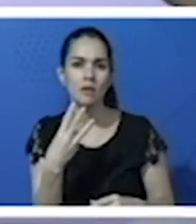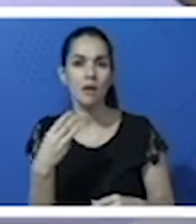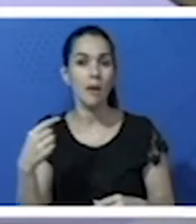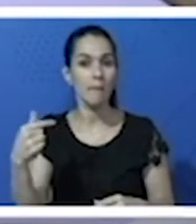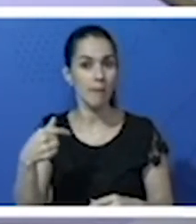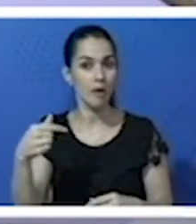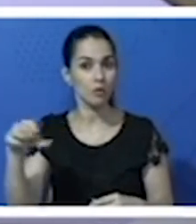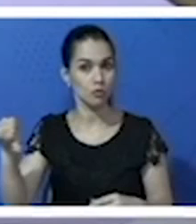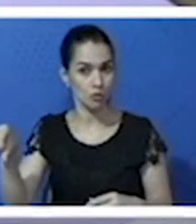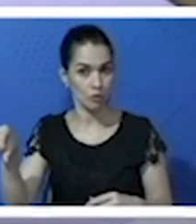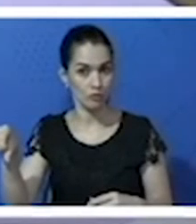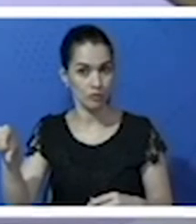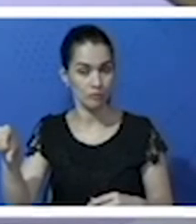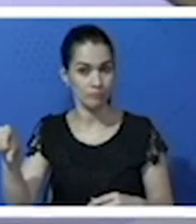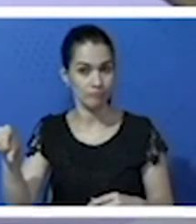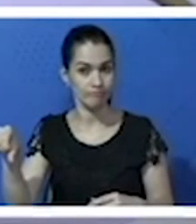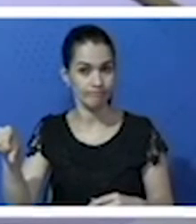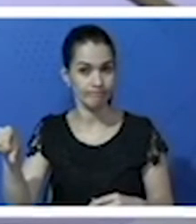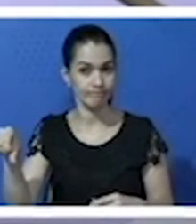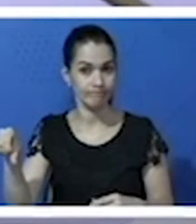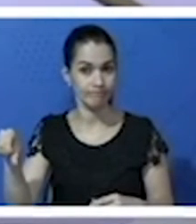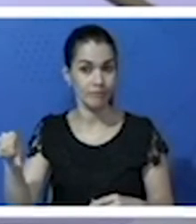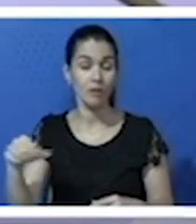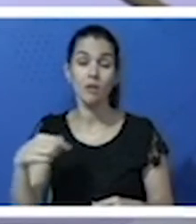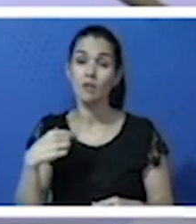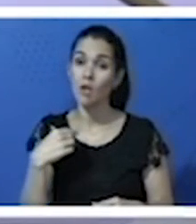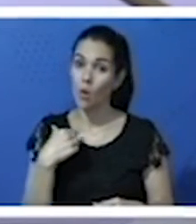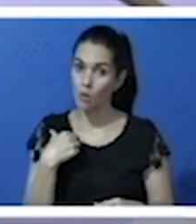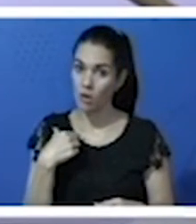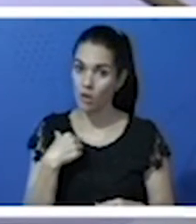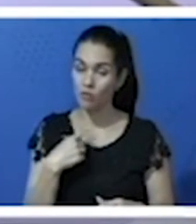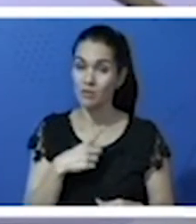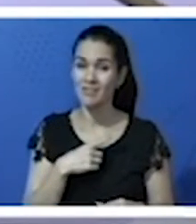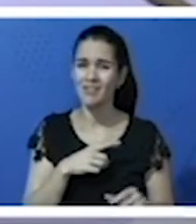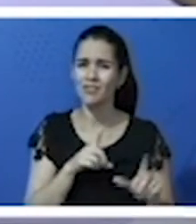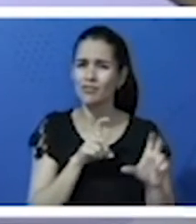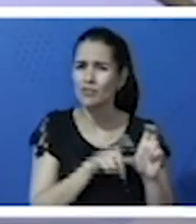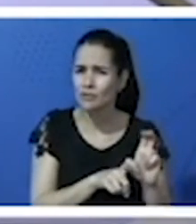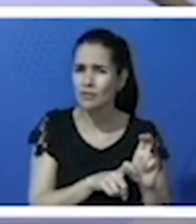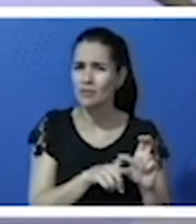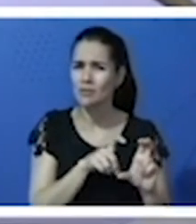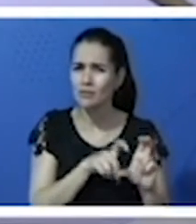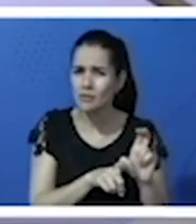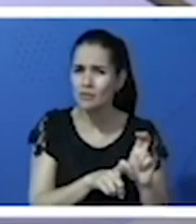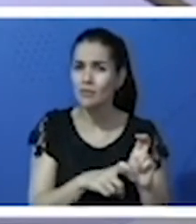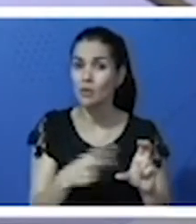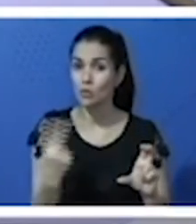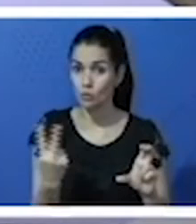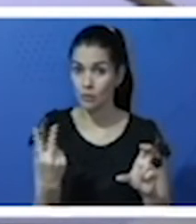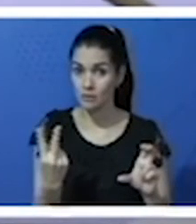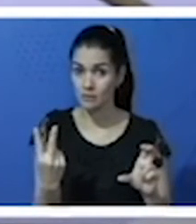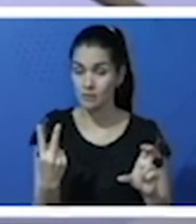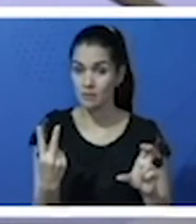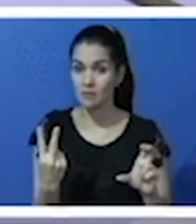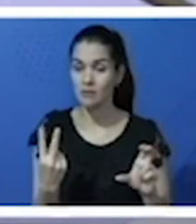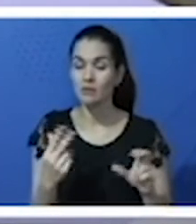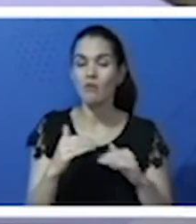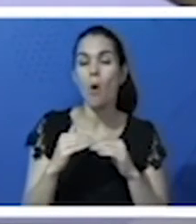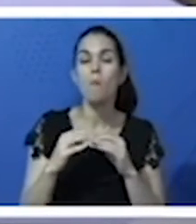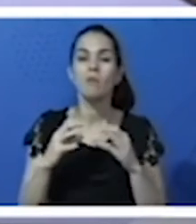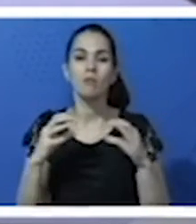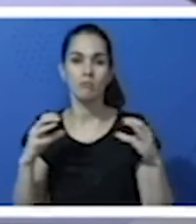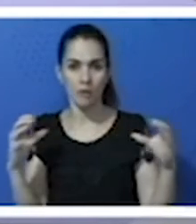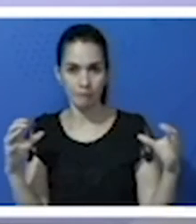banco, eu vou lá e gasto 9. Então, eu tenho duas dívidas. Como eu tenho duas dívidas, minha dívida vai